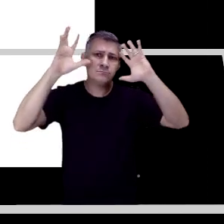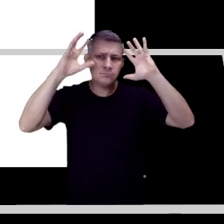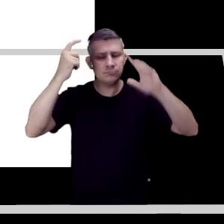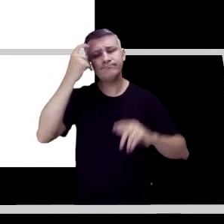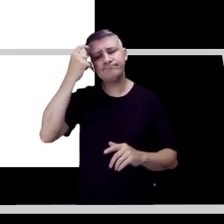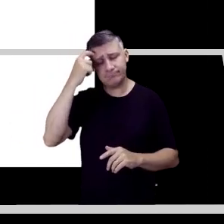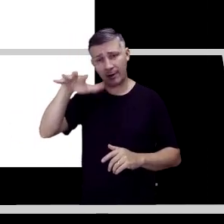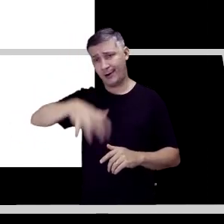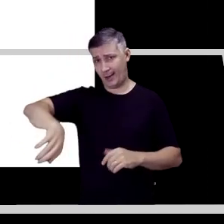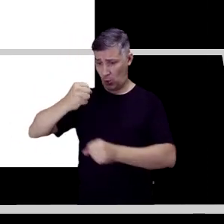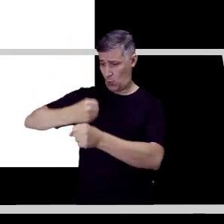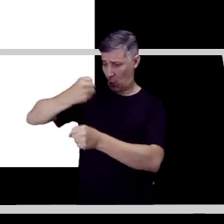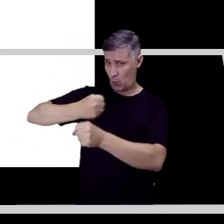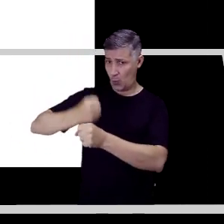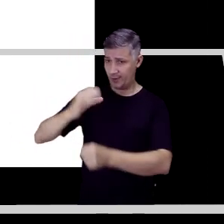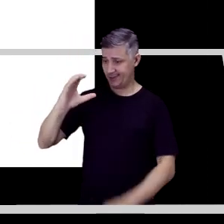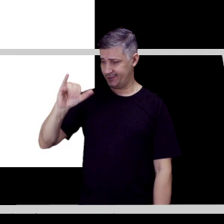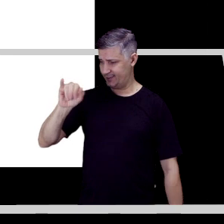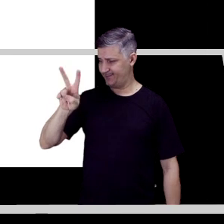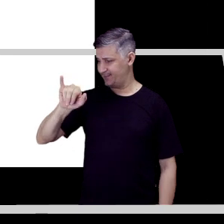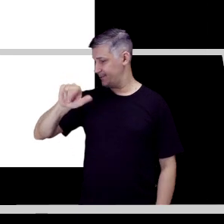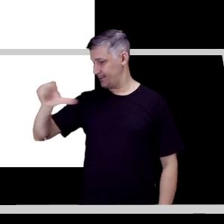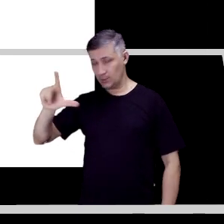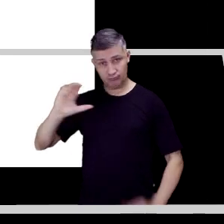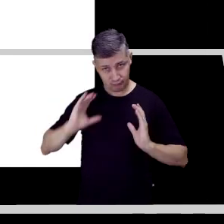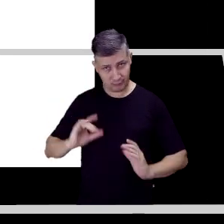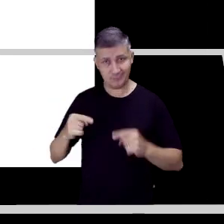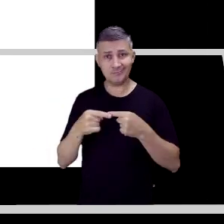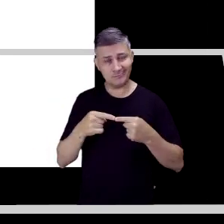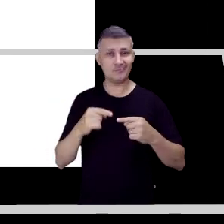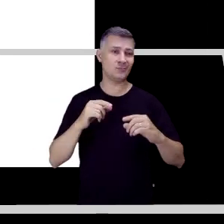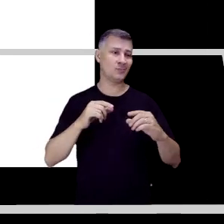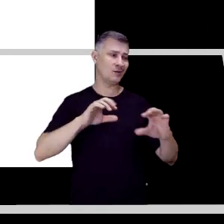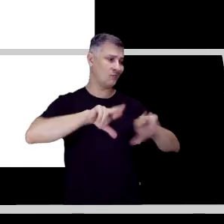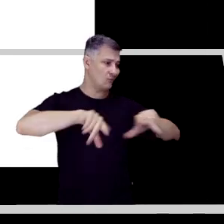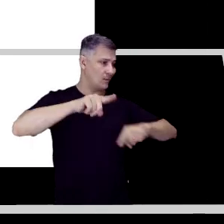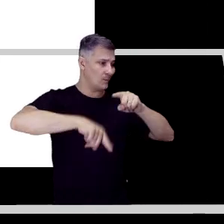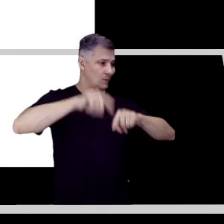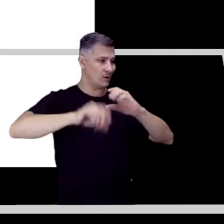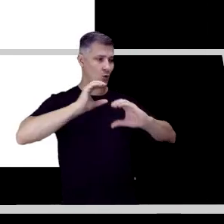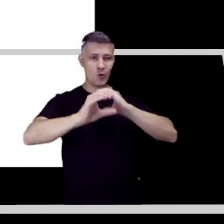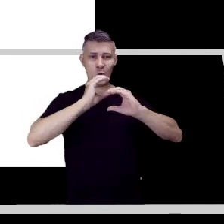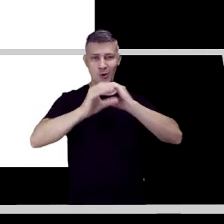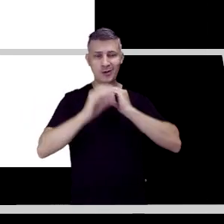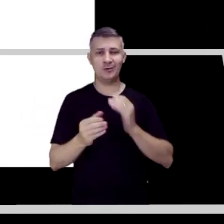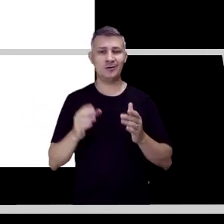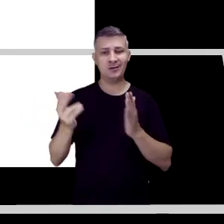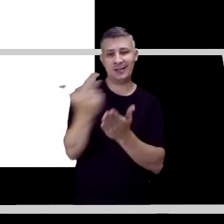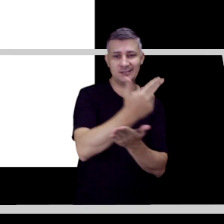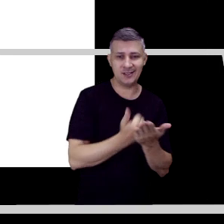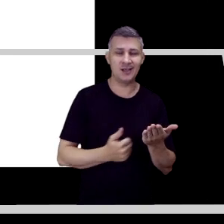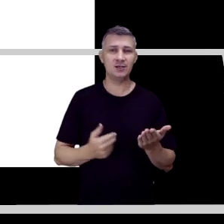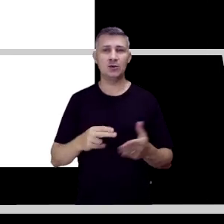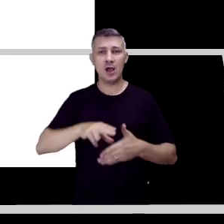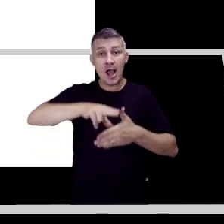pode refletir assim no campo da construção civil, mas nas ferramentas de comunicação e de desenho e de